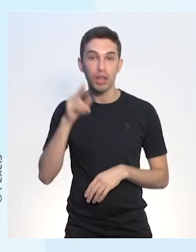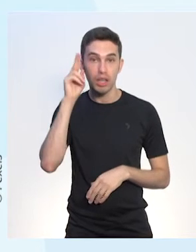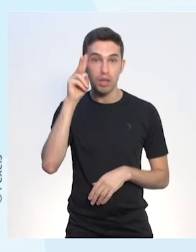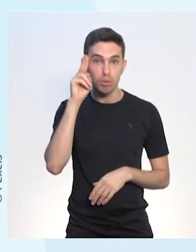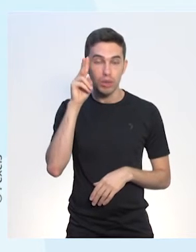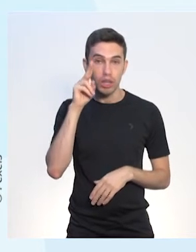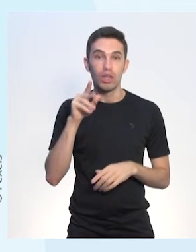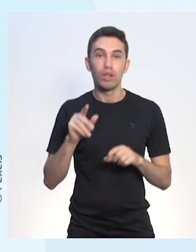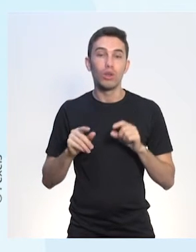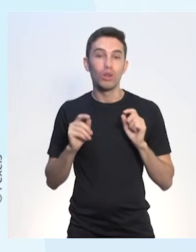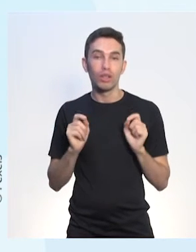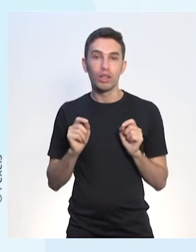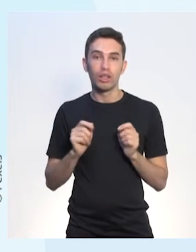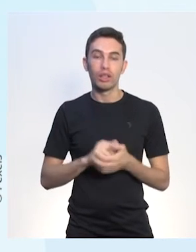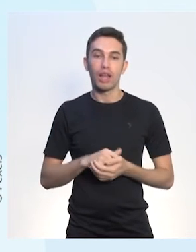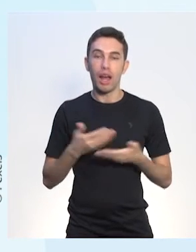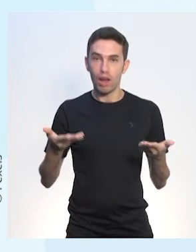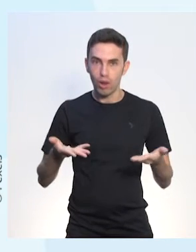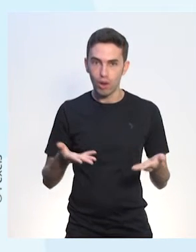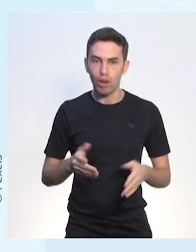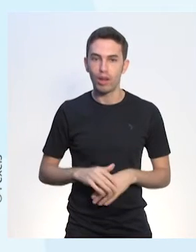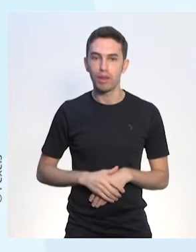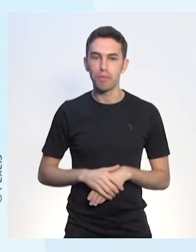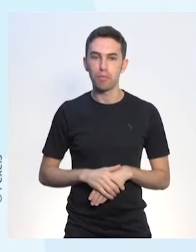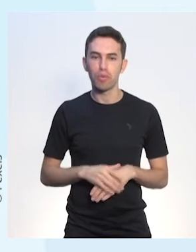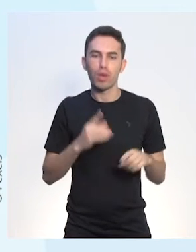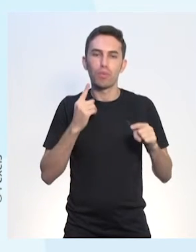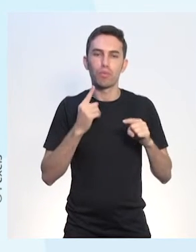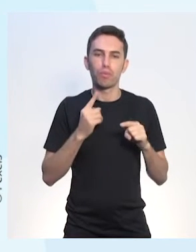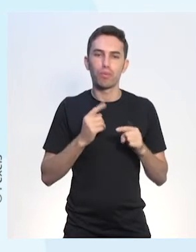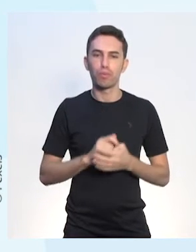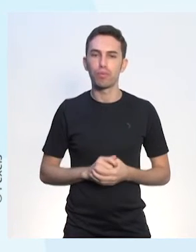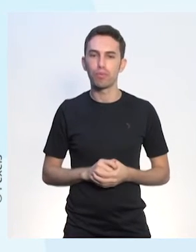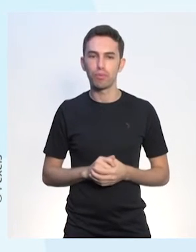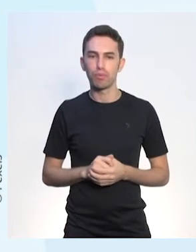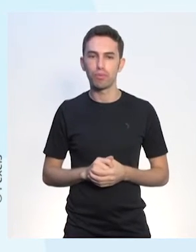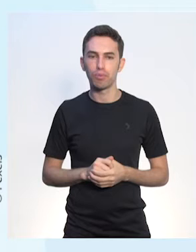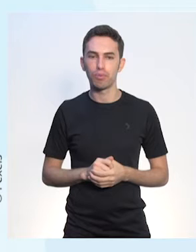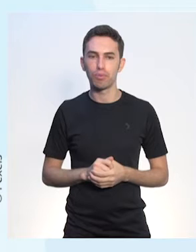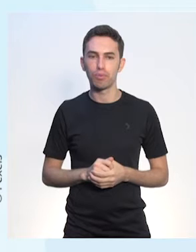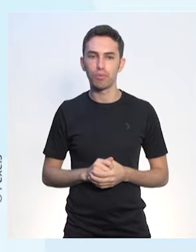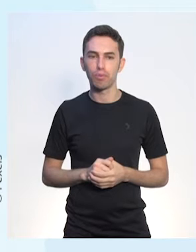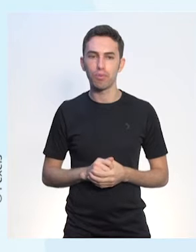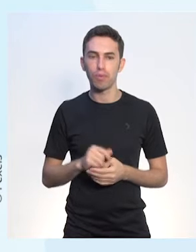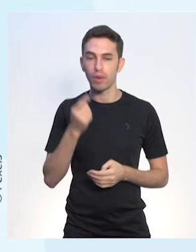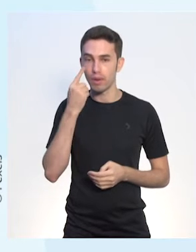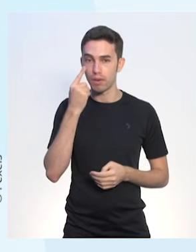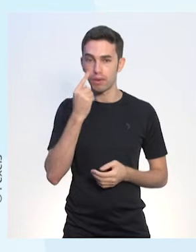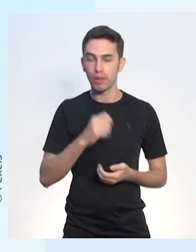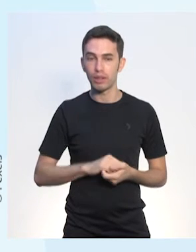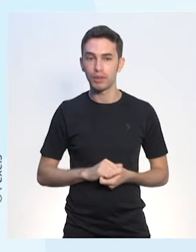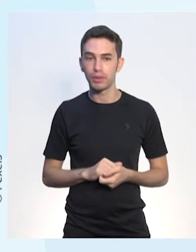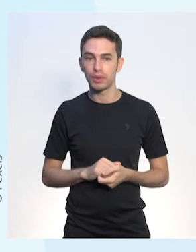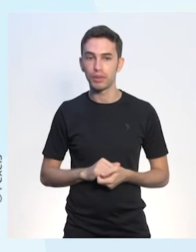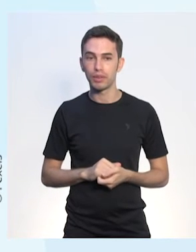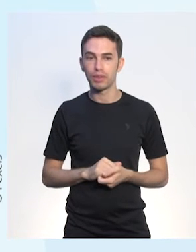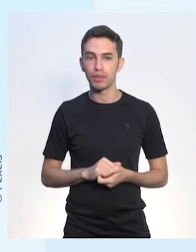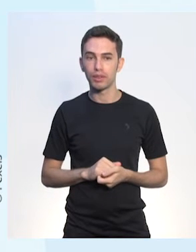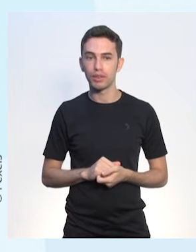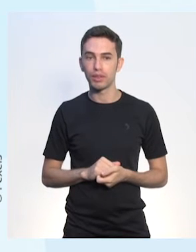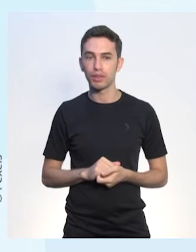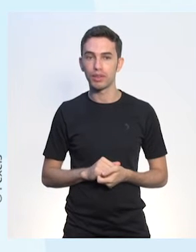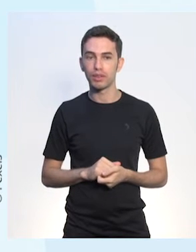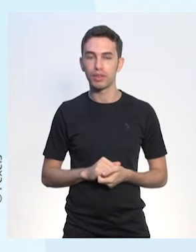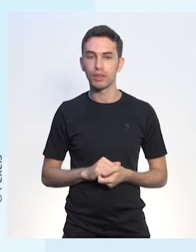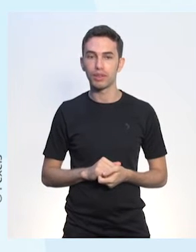por que a gente tem? Vamos ver se... Opa, não ativei. Vamos lá. Aqui.